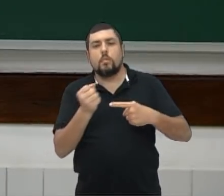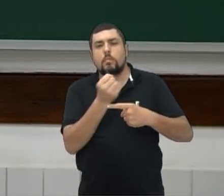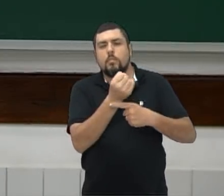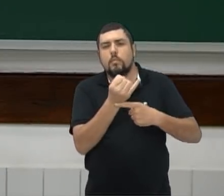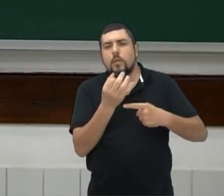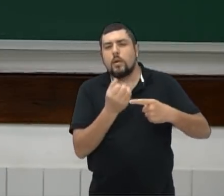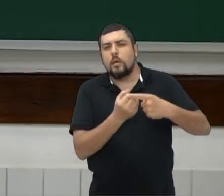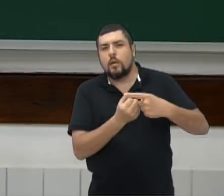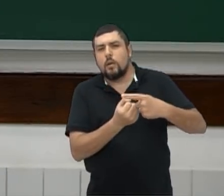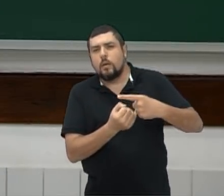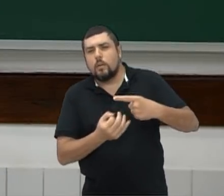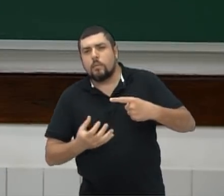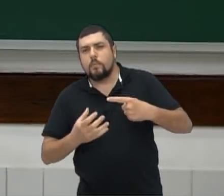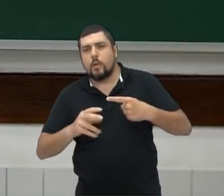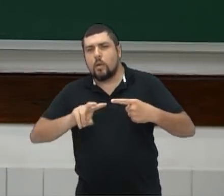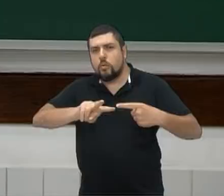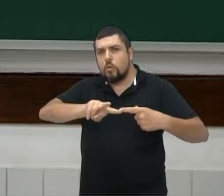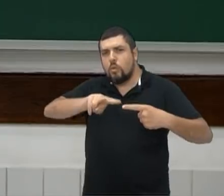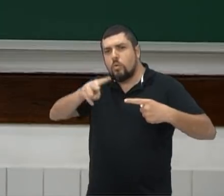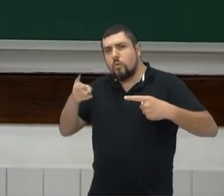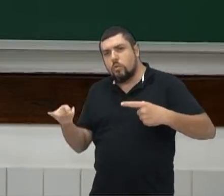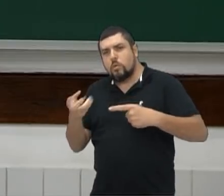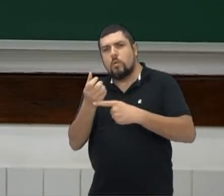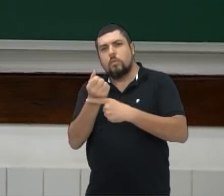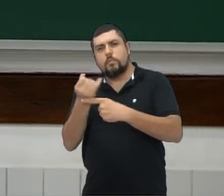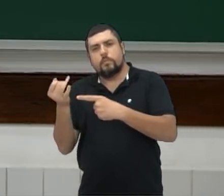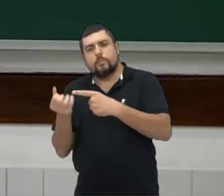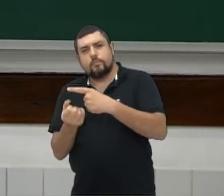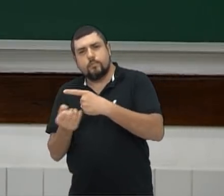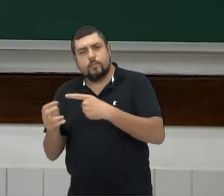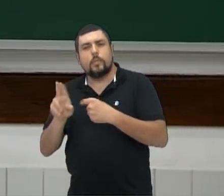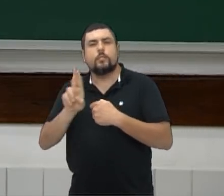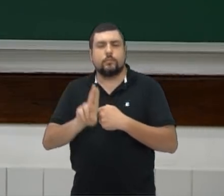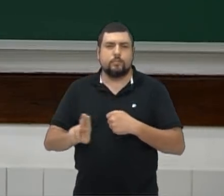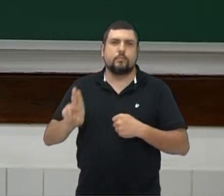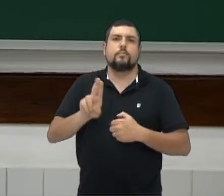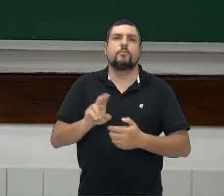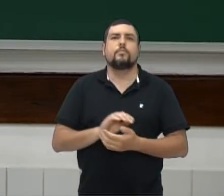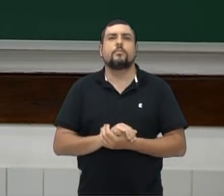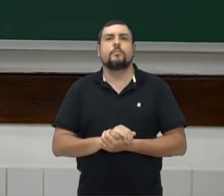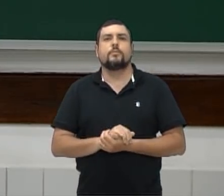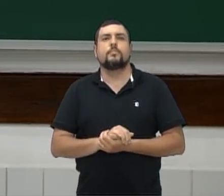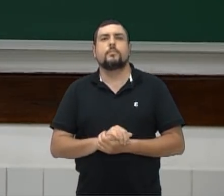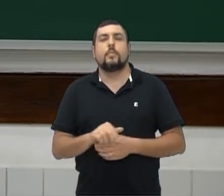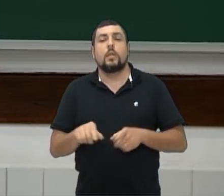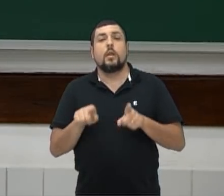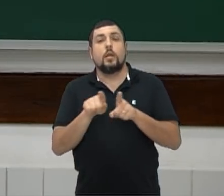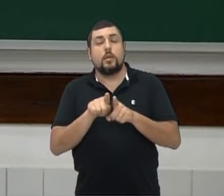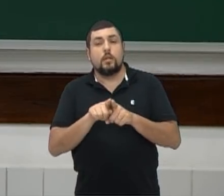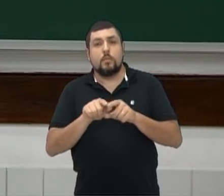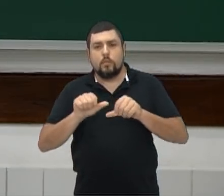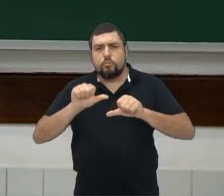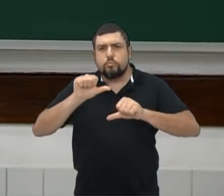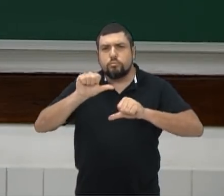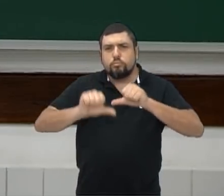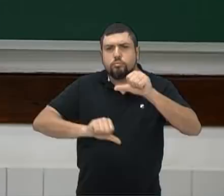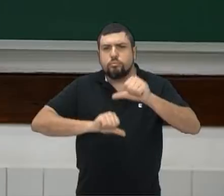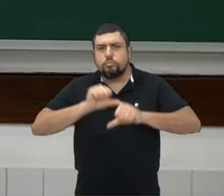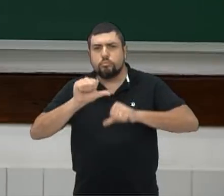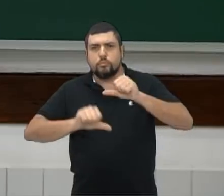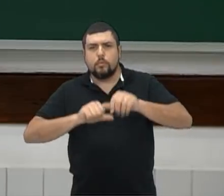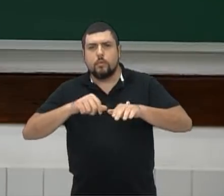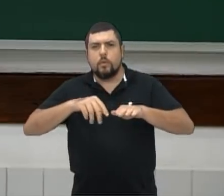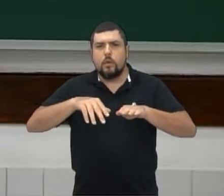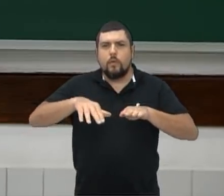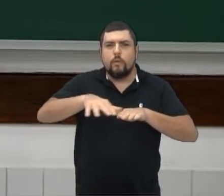proporção nas figuras que são elaboradas aí na malha quadriculada. E a modificação de medidas, onde